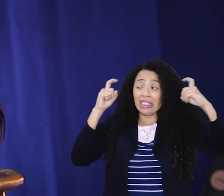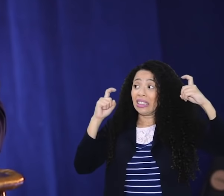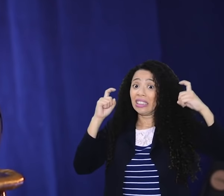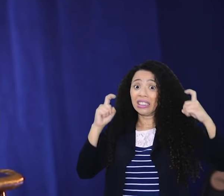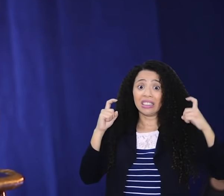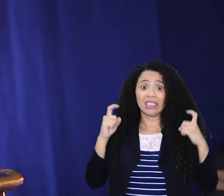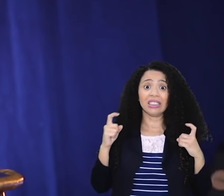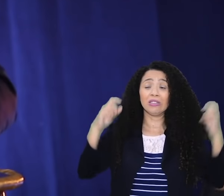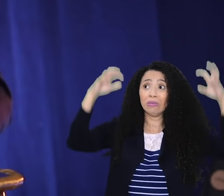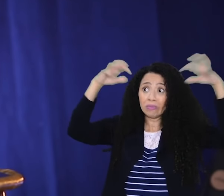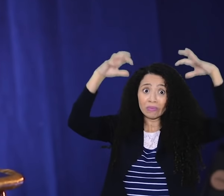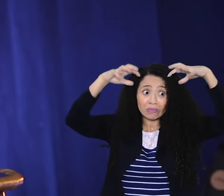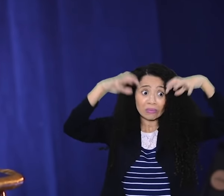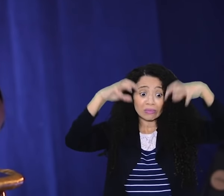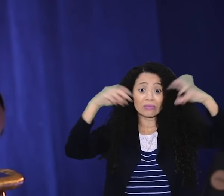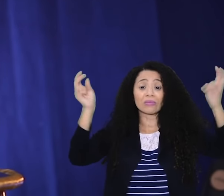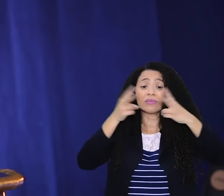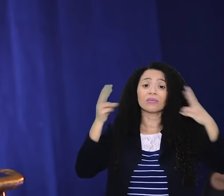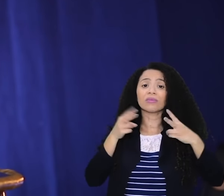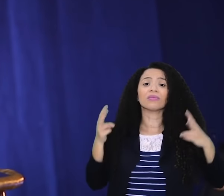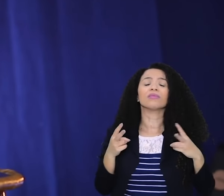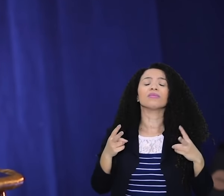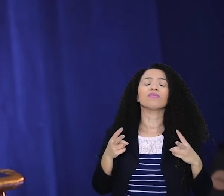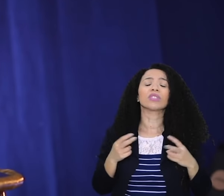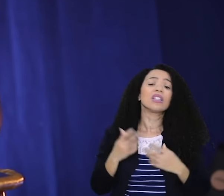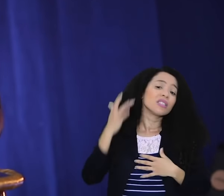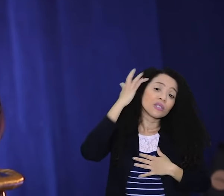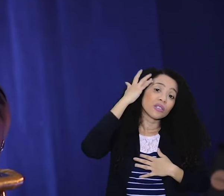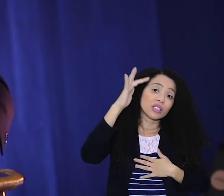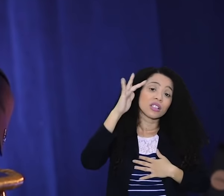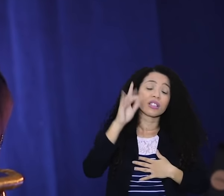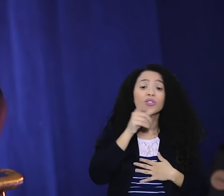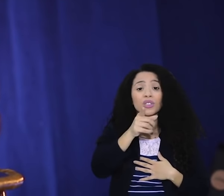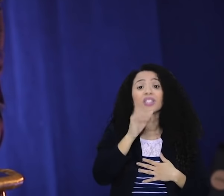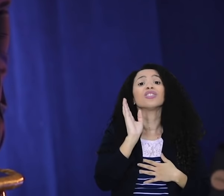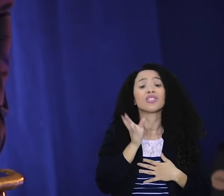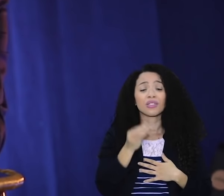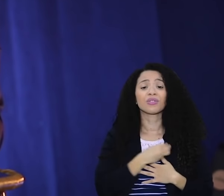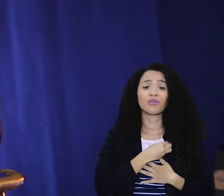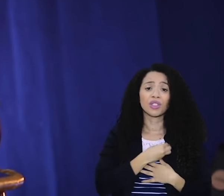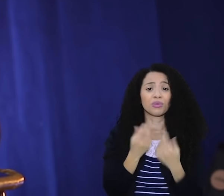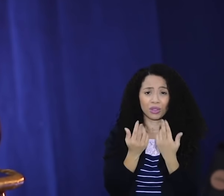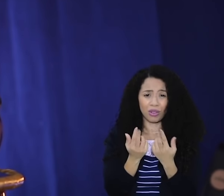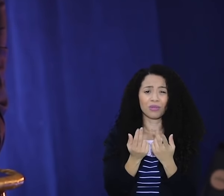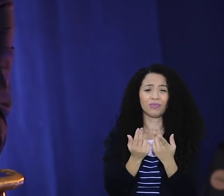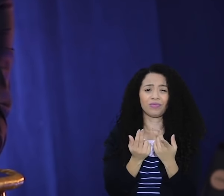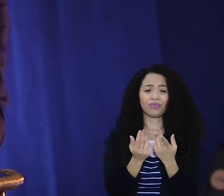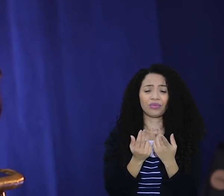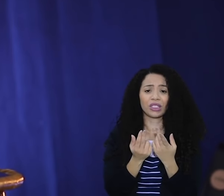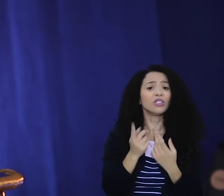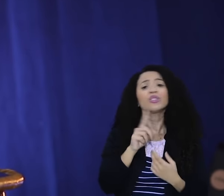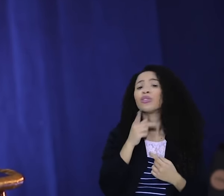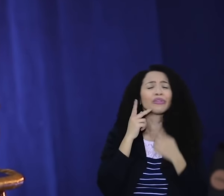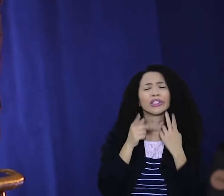muita intensa tempestade na vida das pessoas. Eu não sei se você já teve a oportunidade de viver assim. Eu